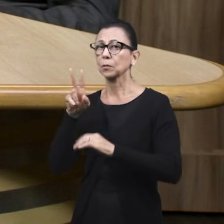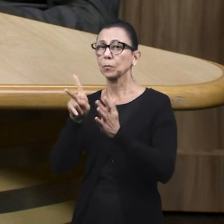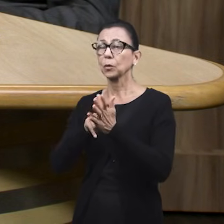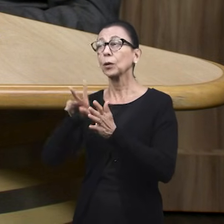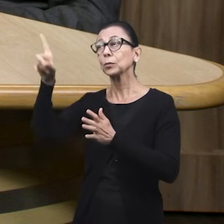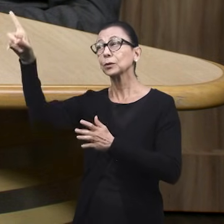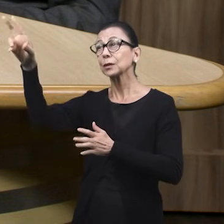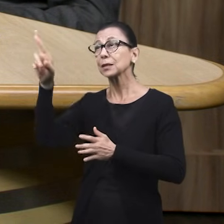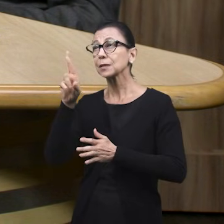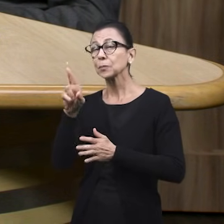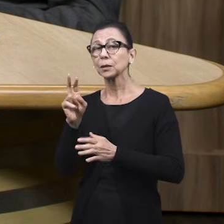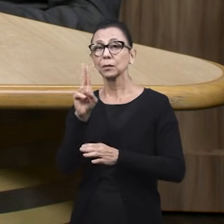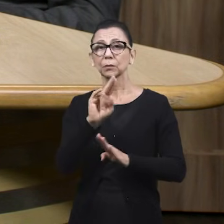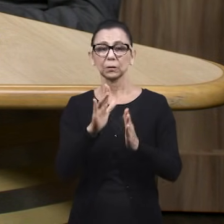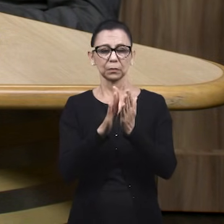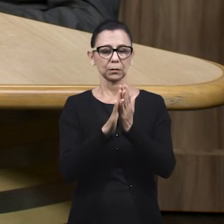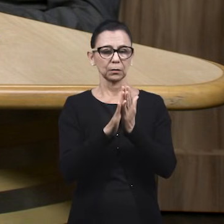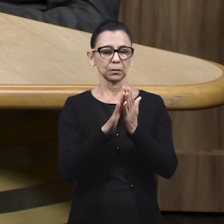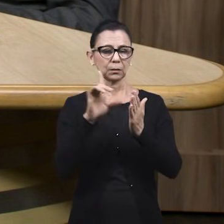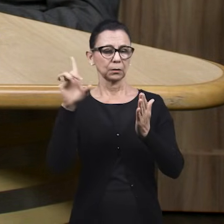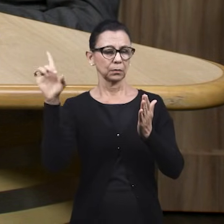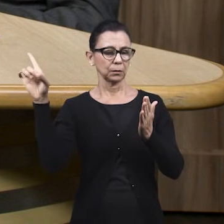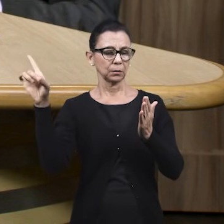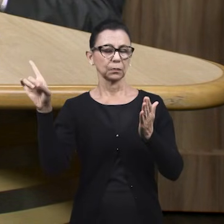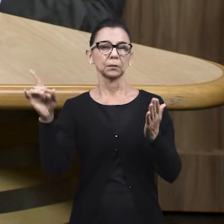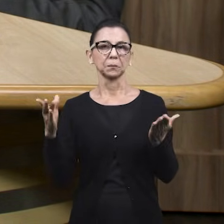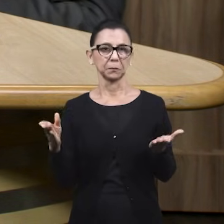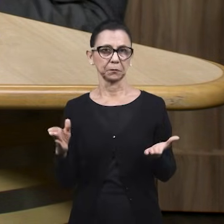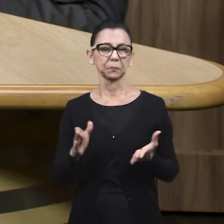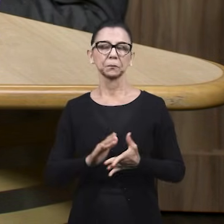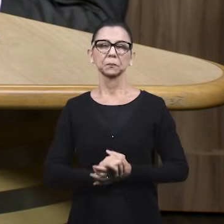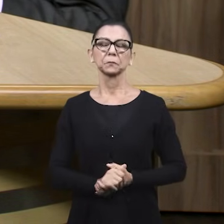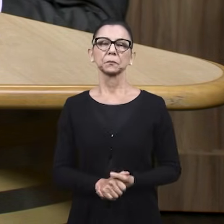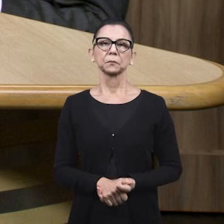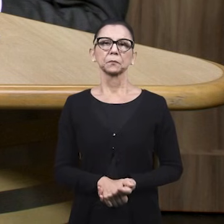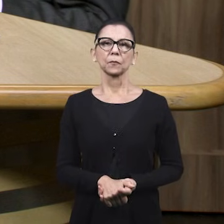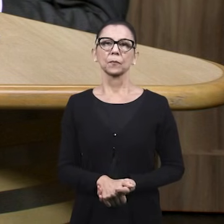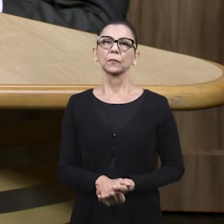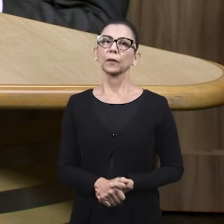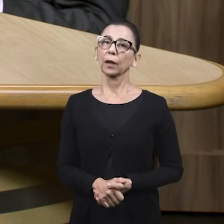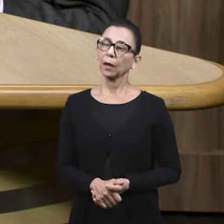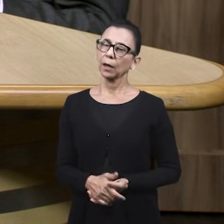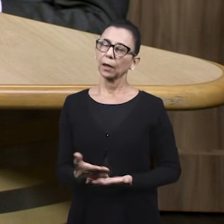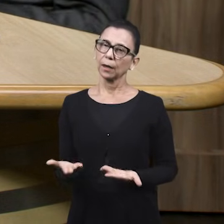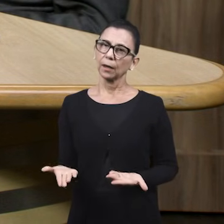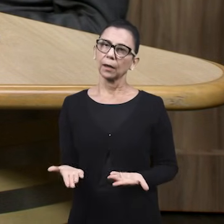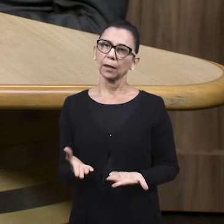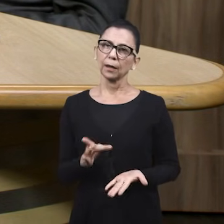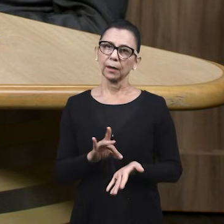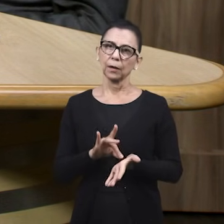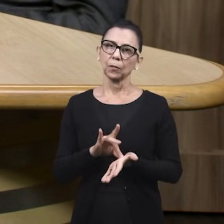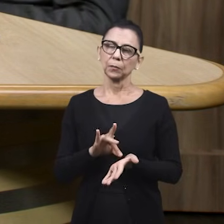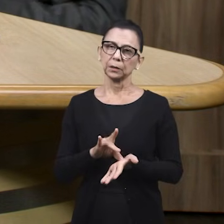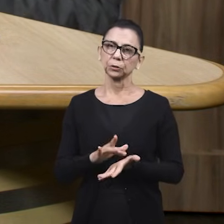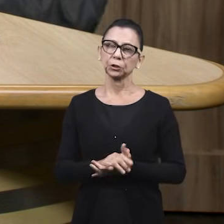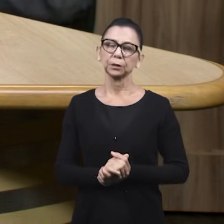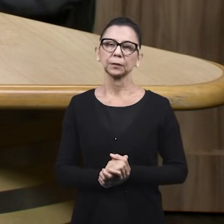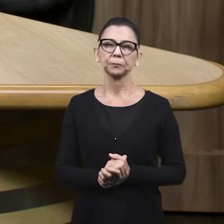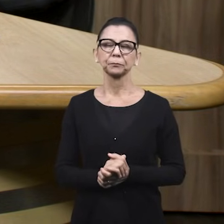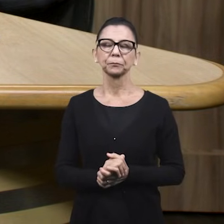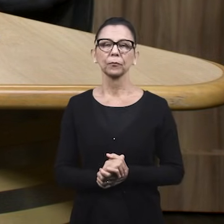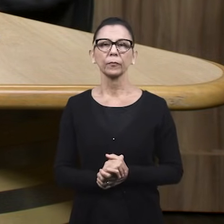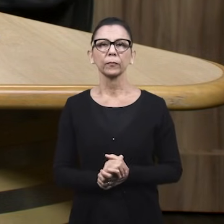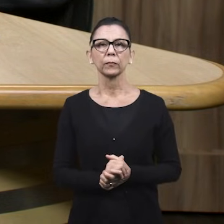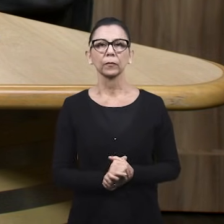de Deus através da Bíblia. Através da palavra. Então, essa é de fato é a nossa